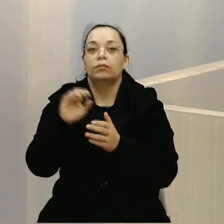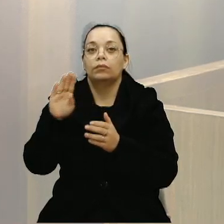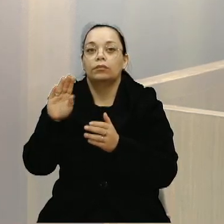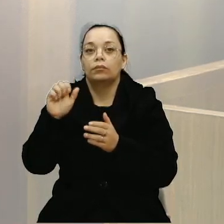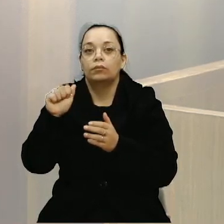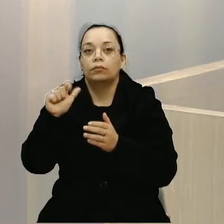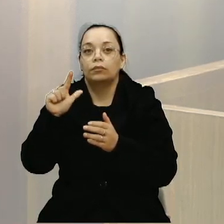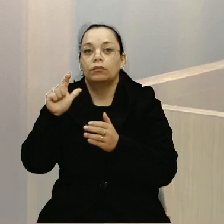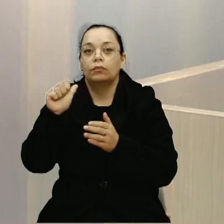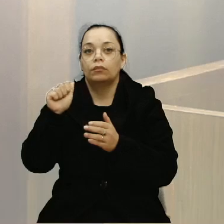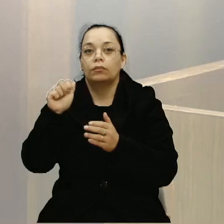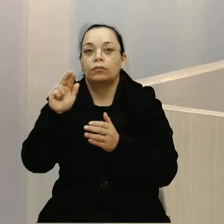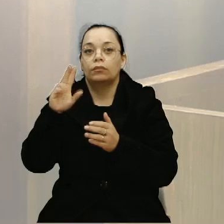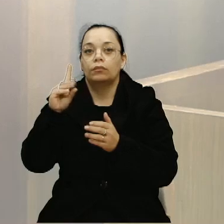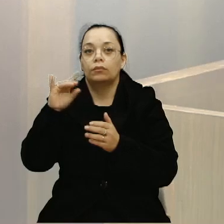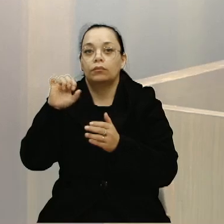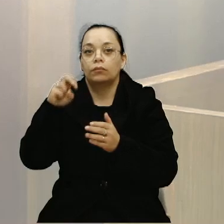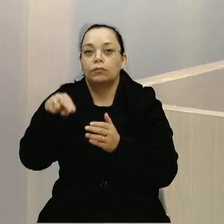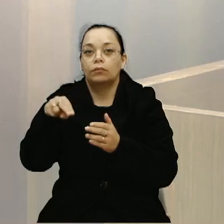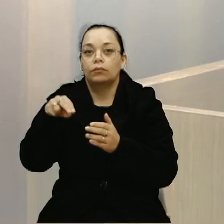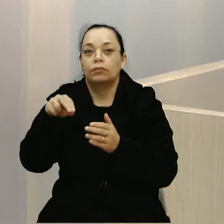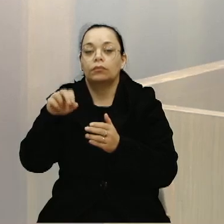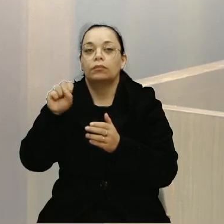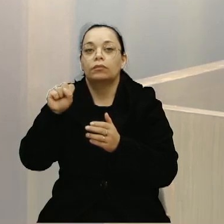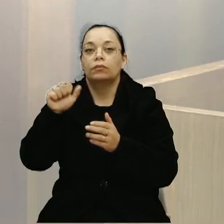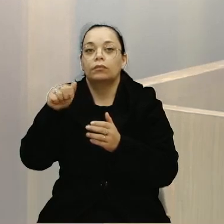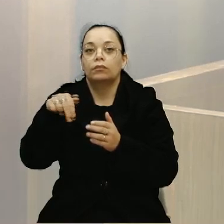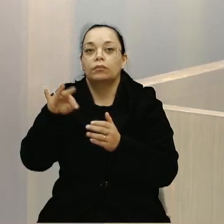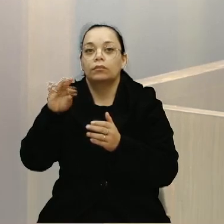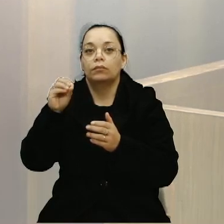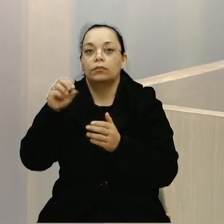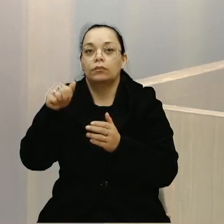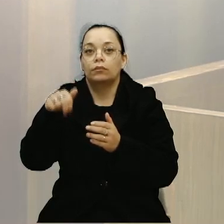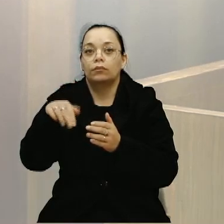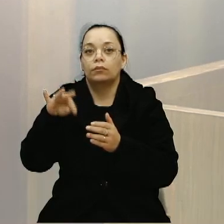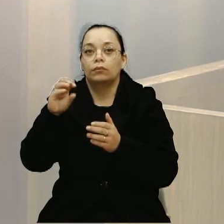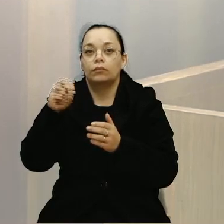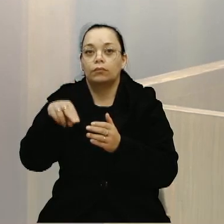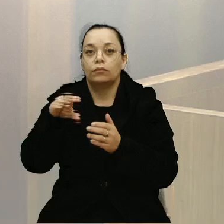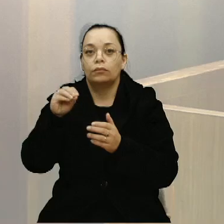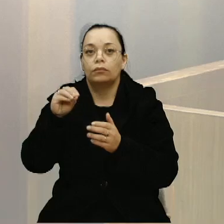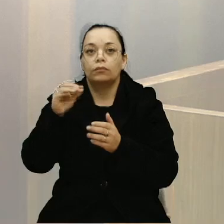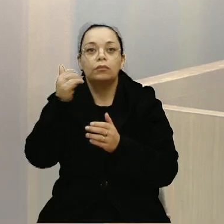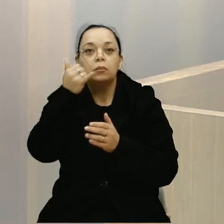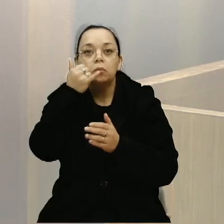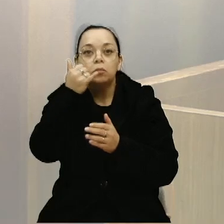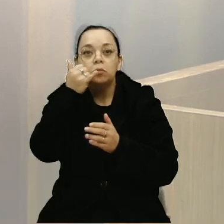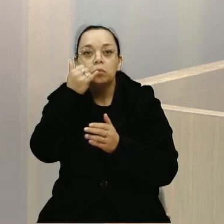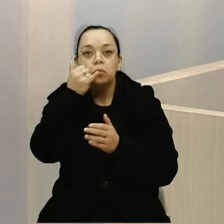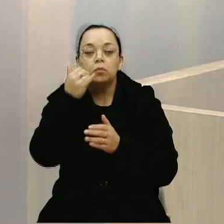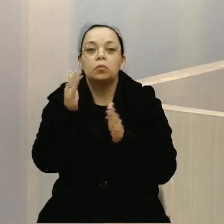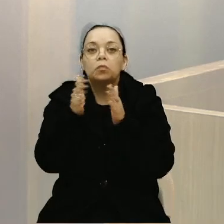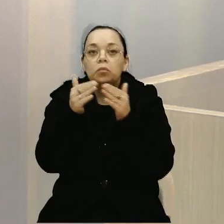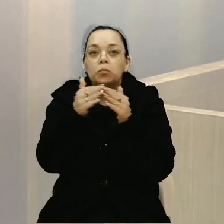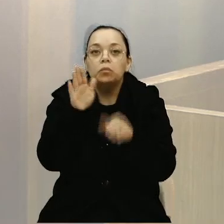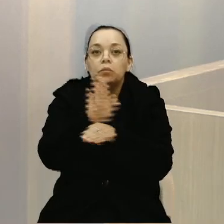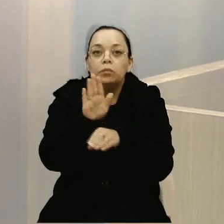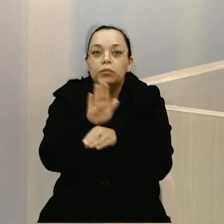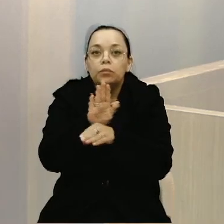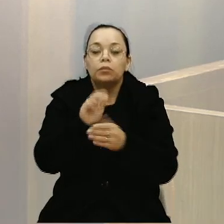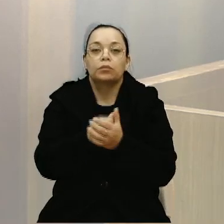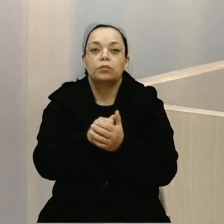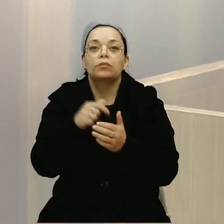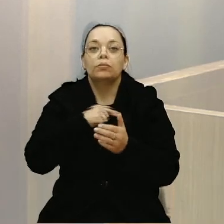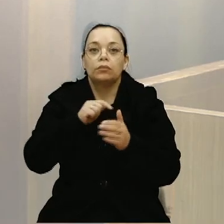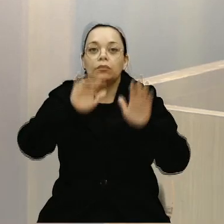Santo Antônio, e muita gente ligando já, pedindo socorro. Inclusive eu tinha umas